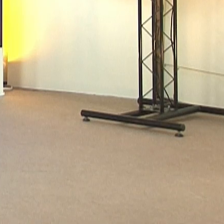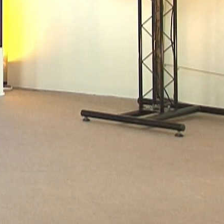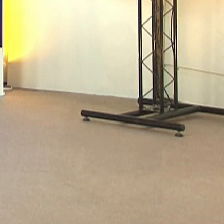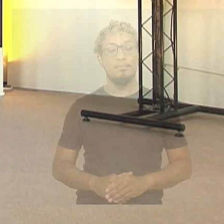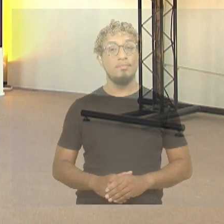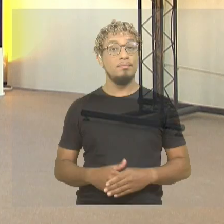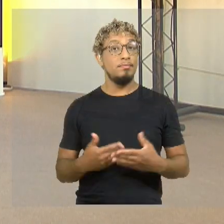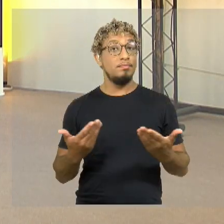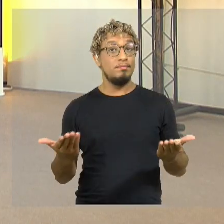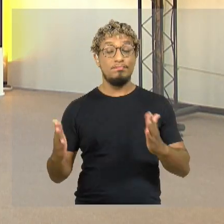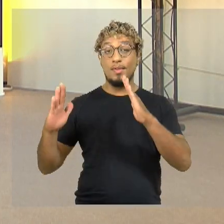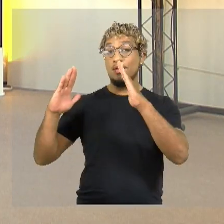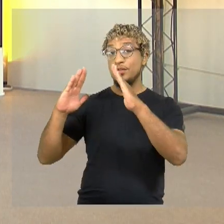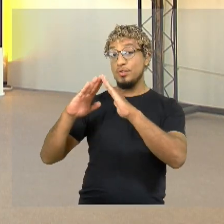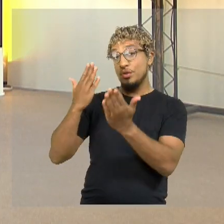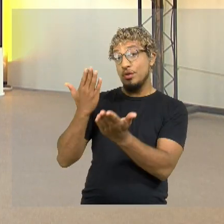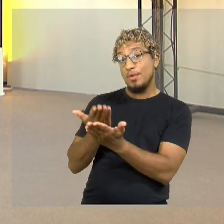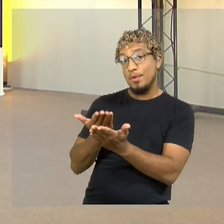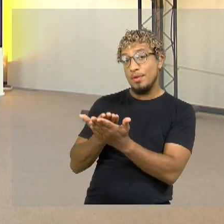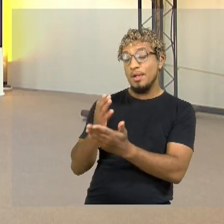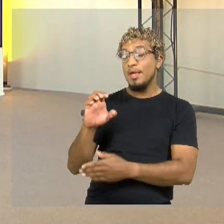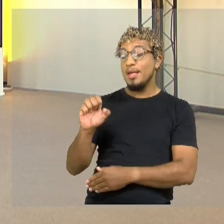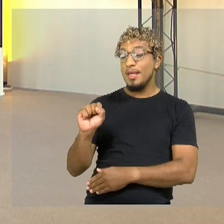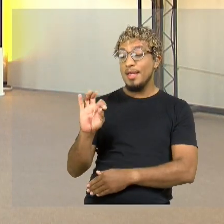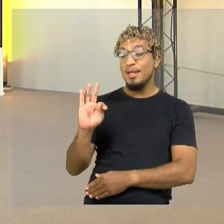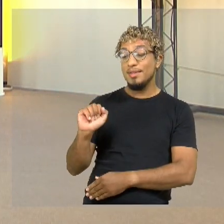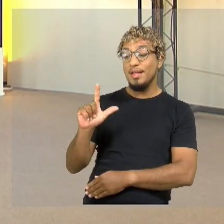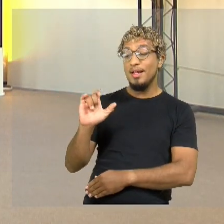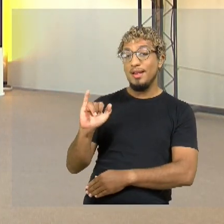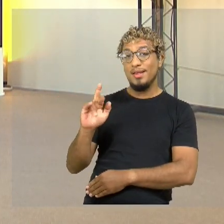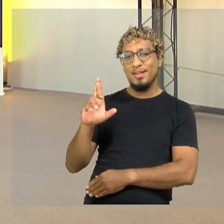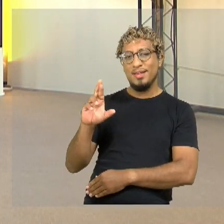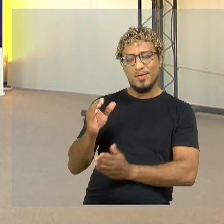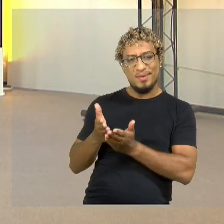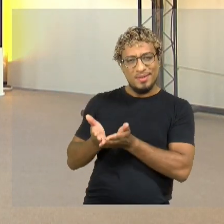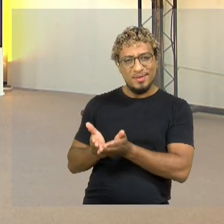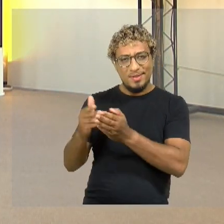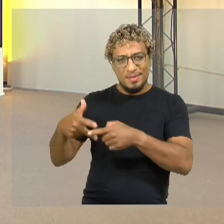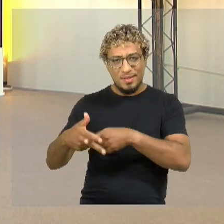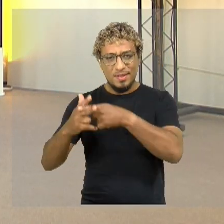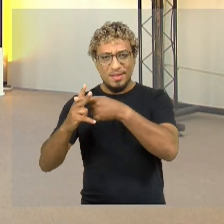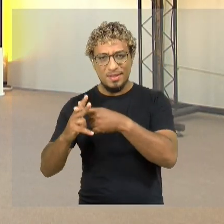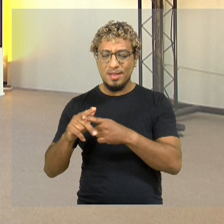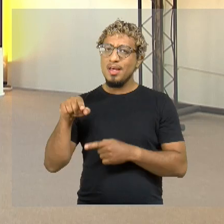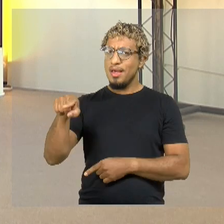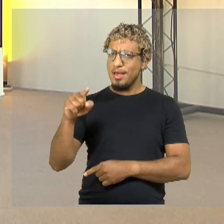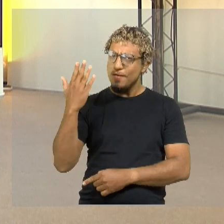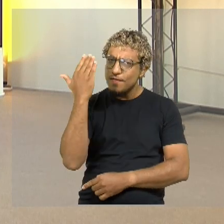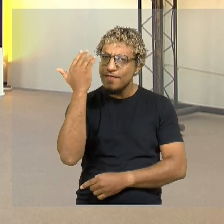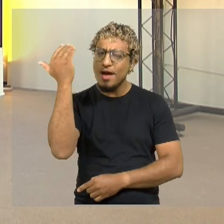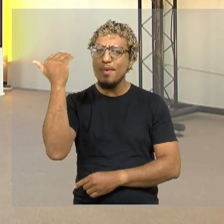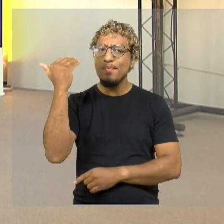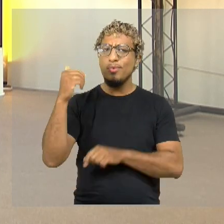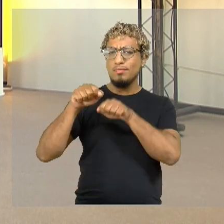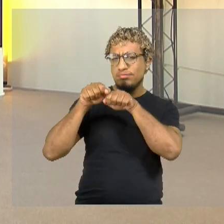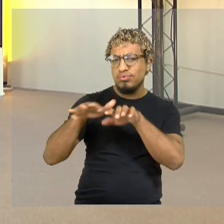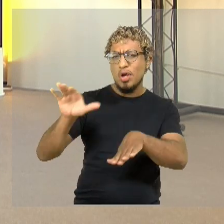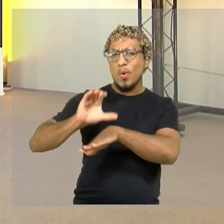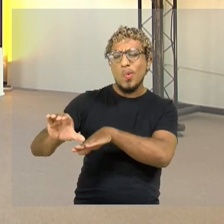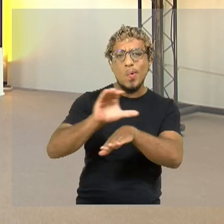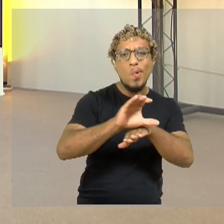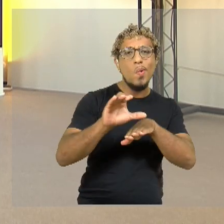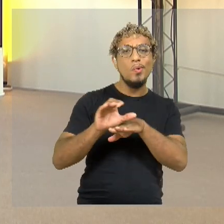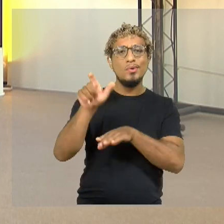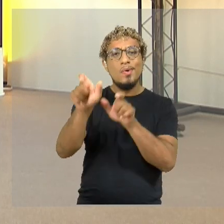O estaleiro Escola Luiz Felipe Andrés tem uma longa trajetória na formação de mestres carpinteiros, pintores e